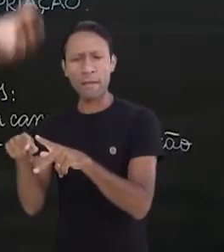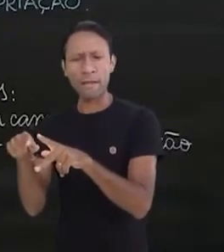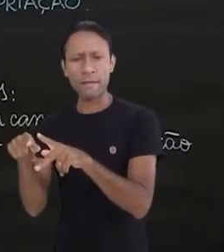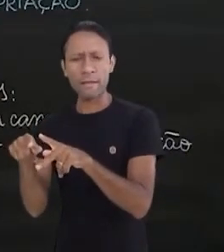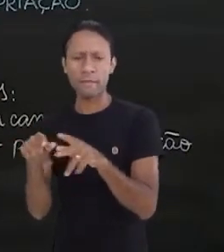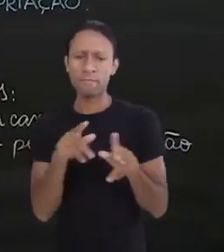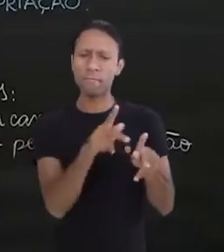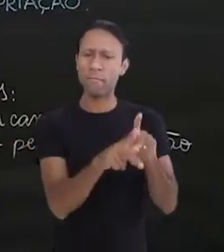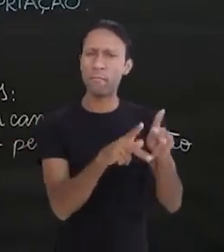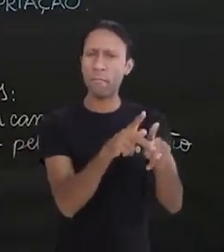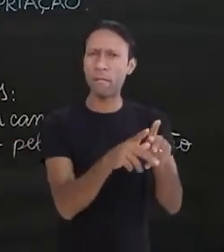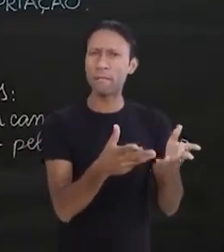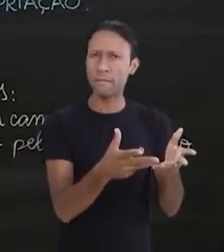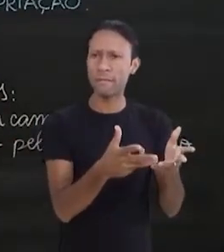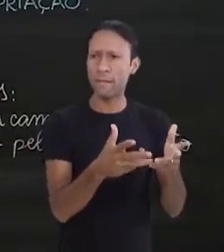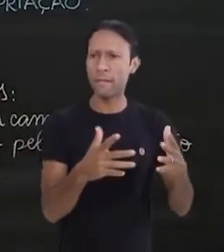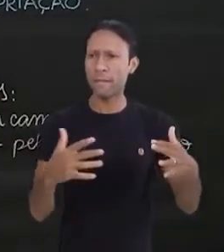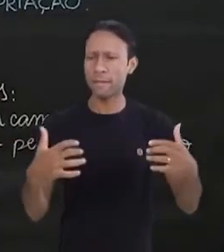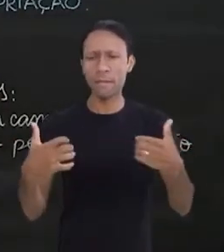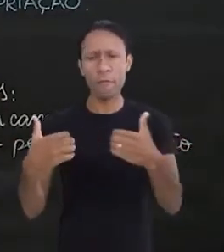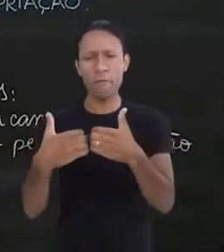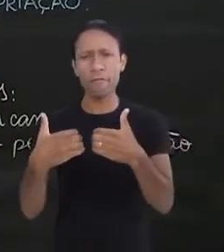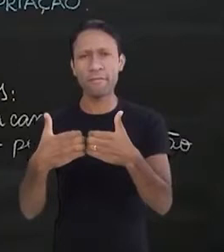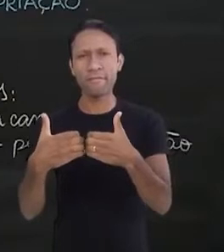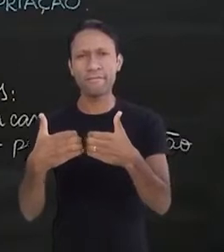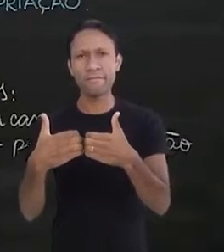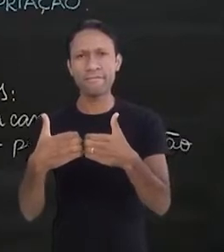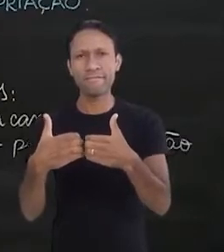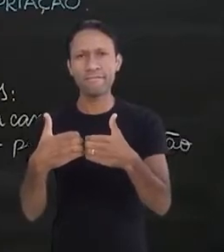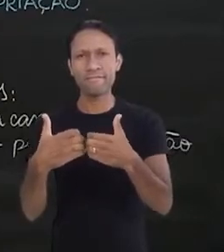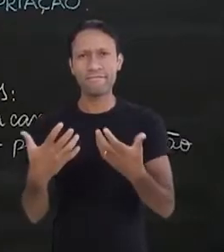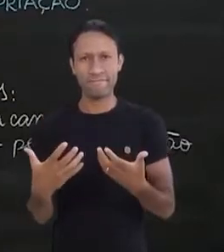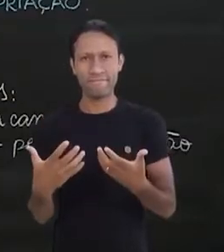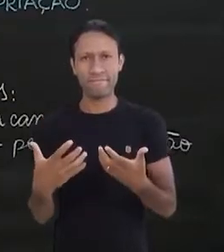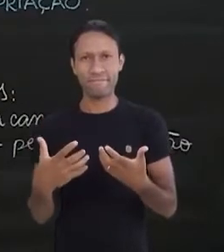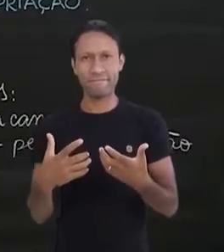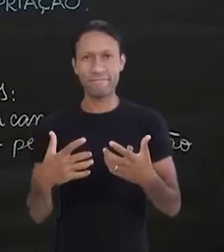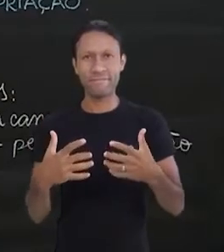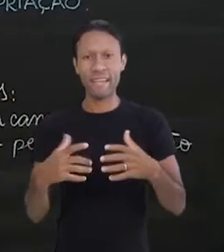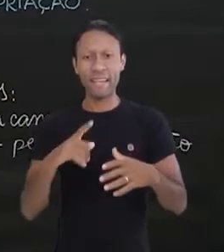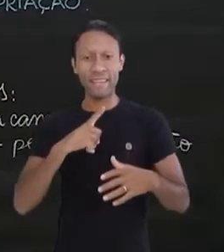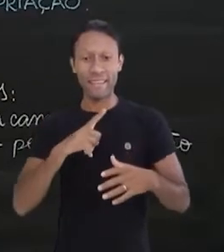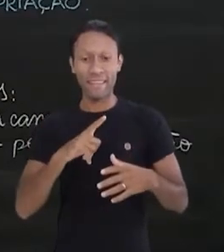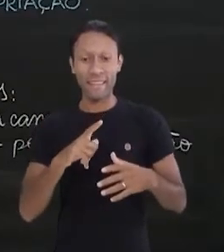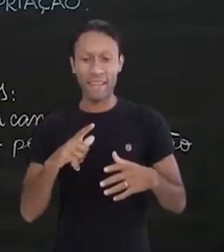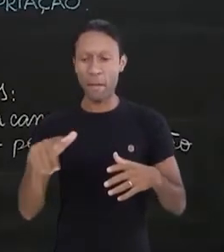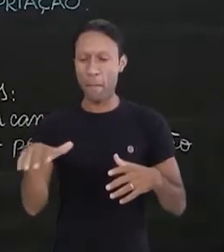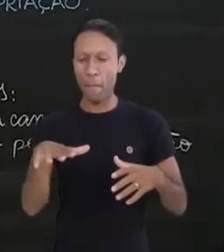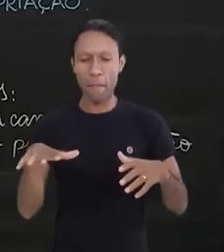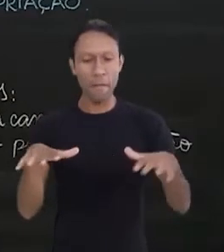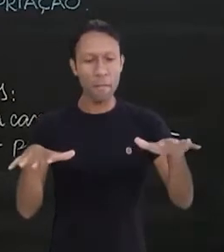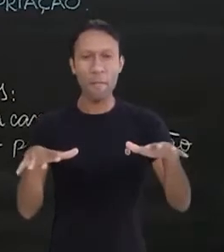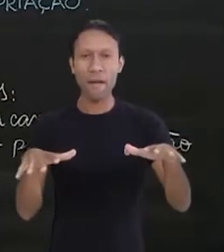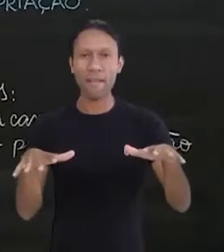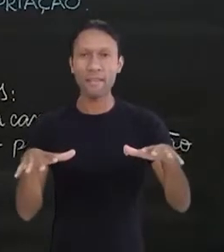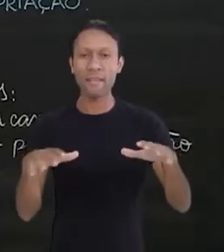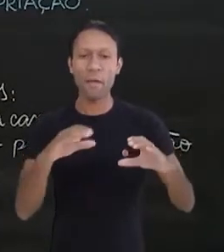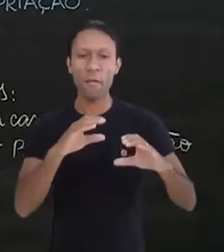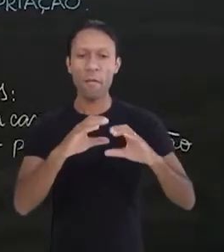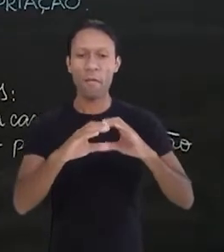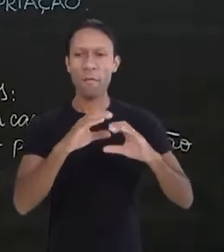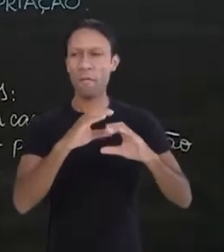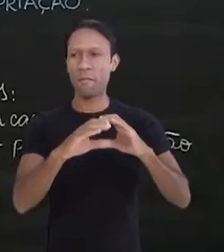são consideradas fronteiras. Por quê? Porque é onde dois territórios se comunicam. E quando eu digo comunicar, não